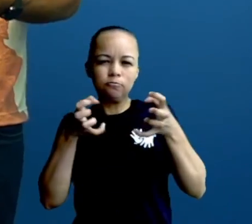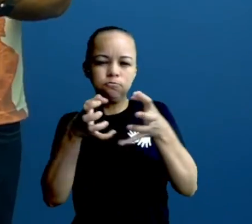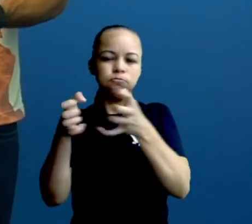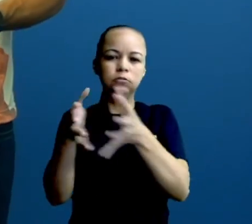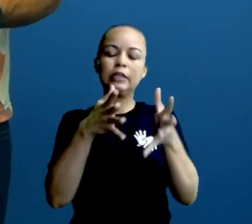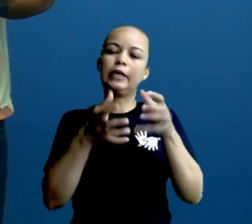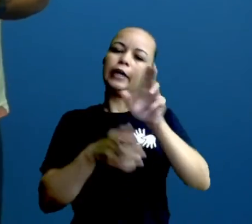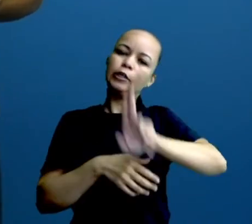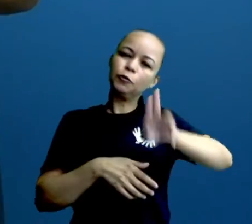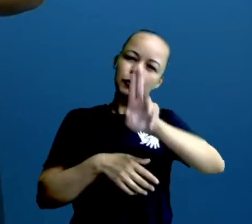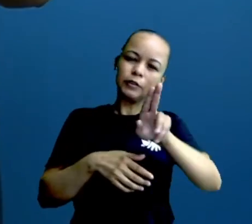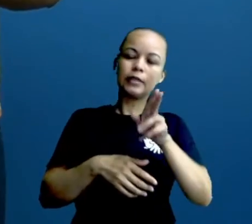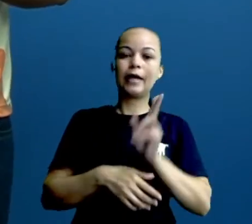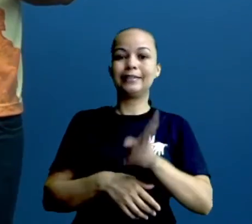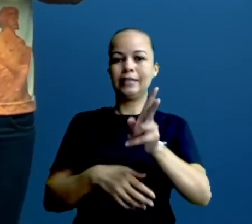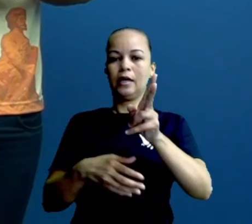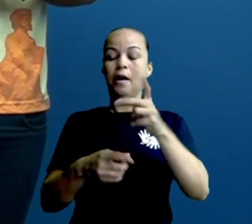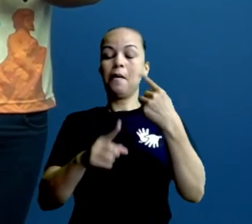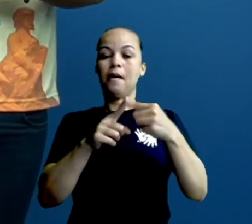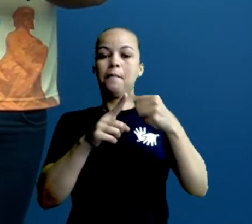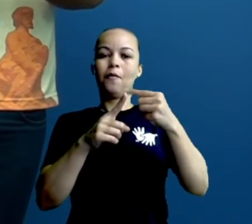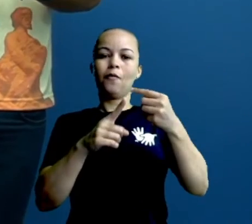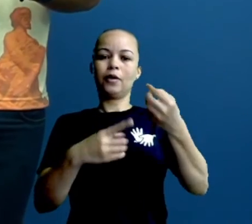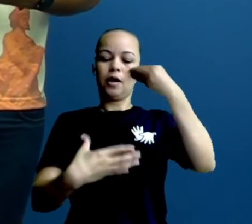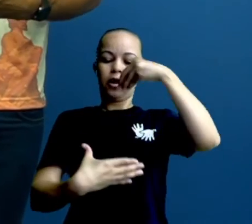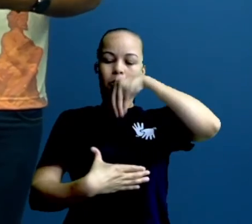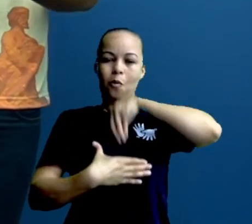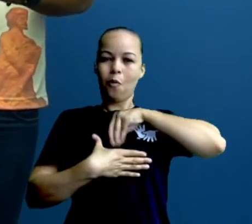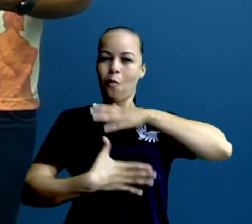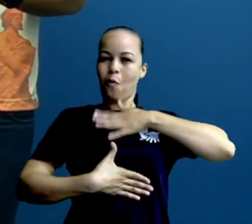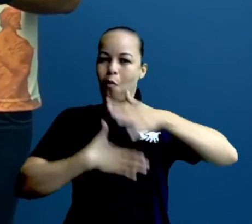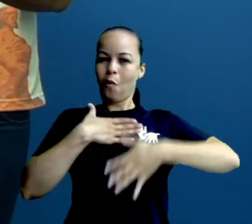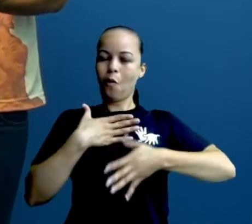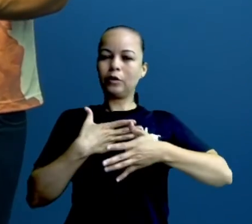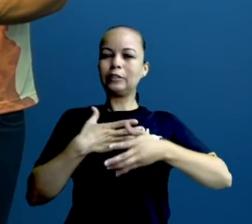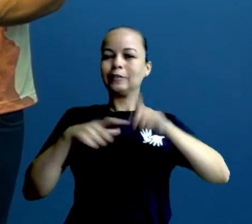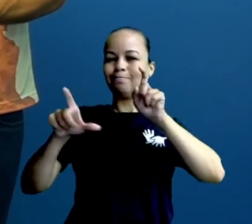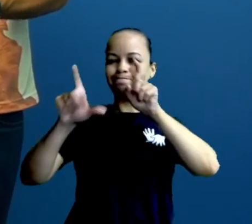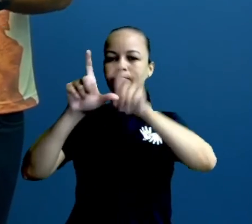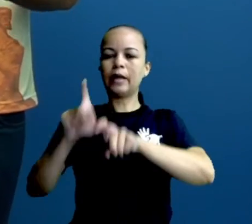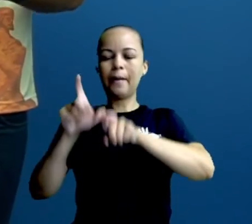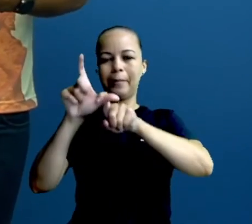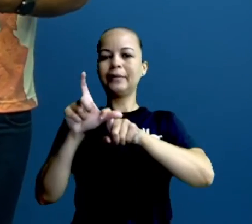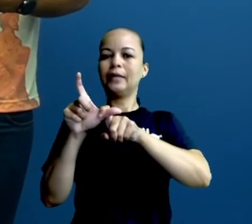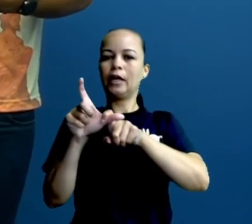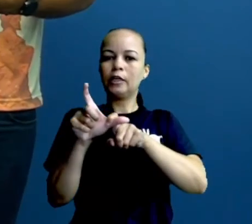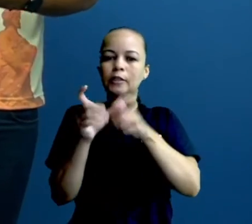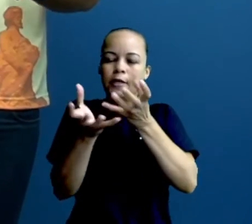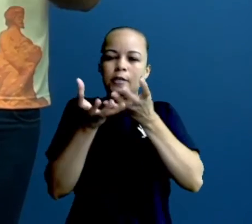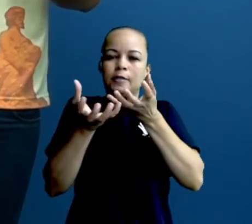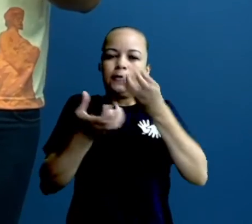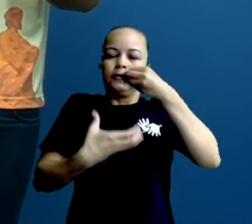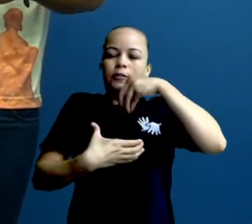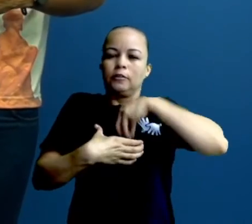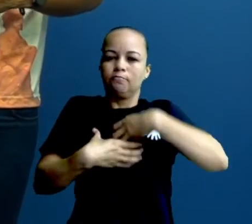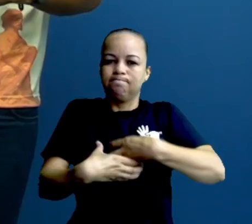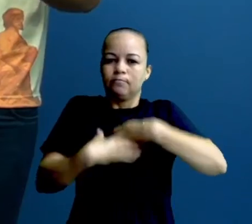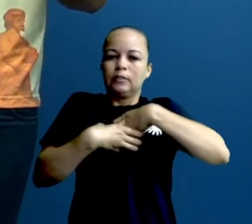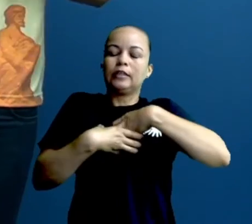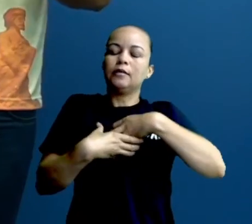de qualquer forma, porque o organismo delas se tornaram dependentes daquela droga para